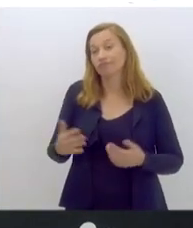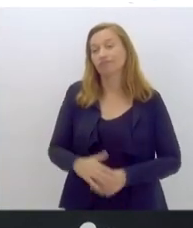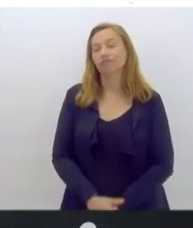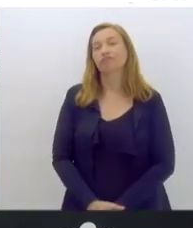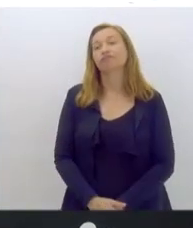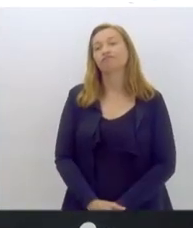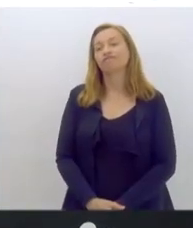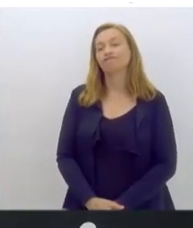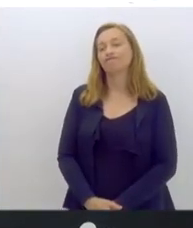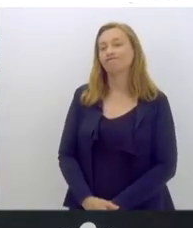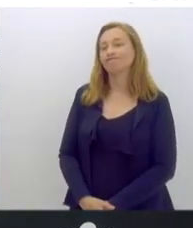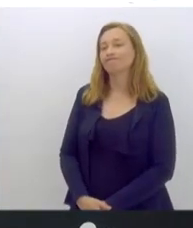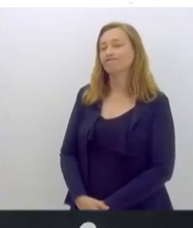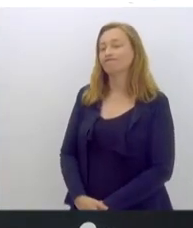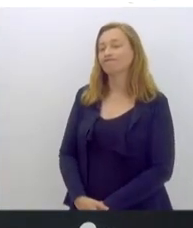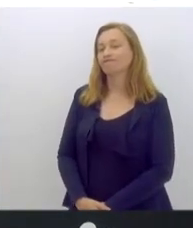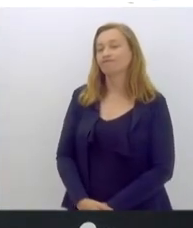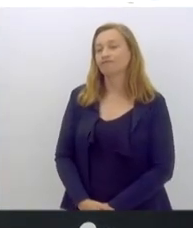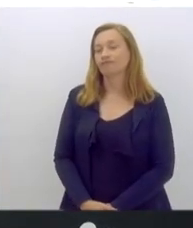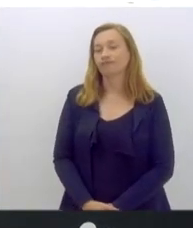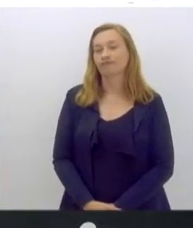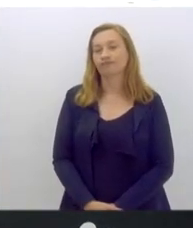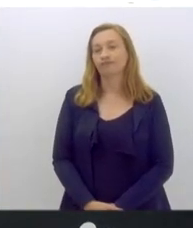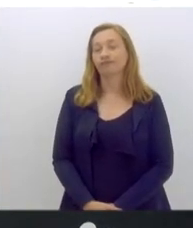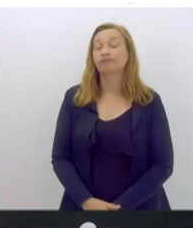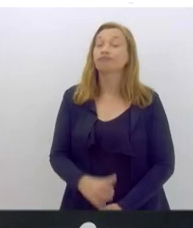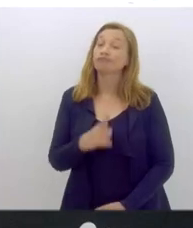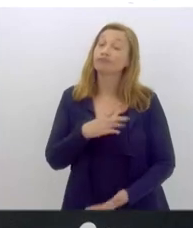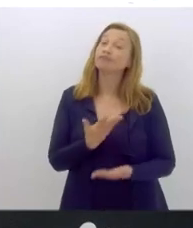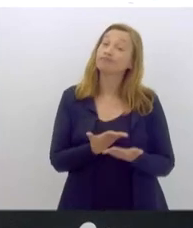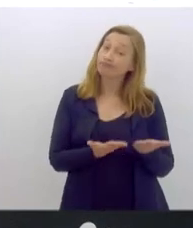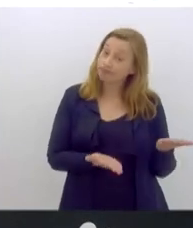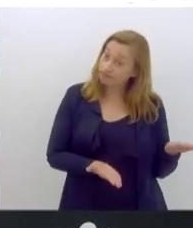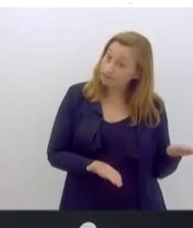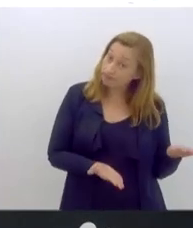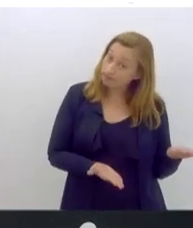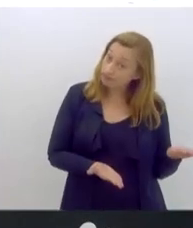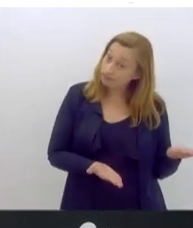então primeiro tem perda